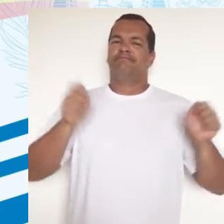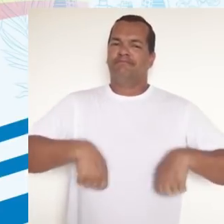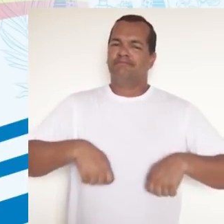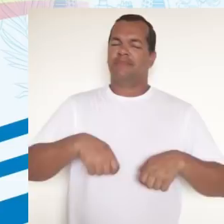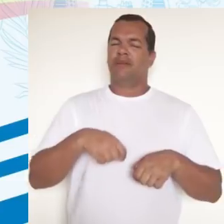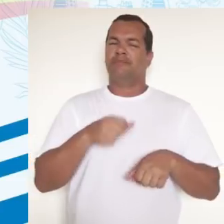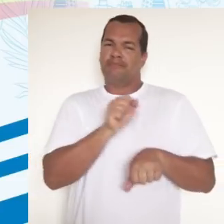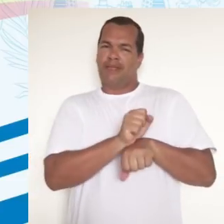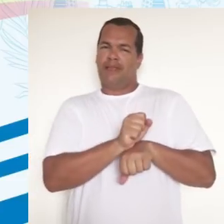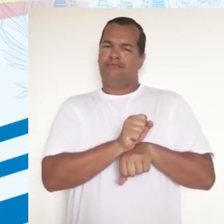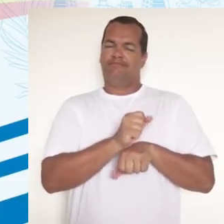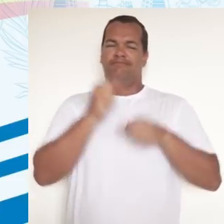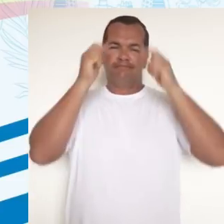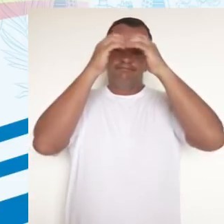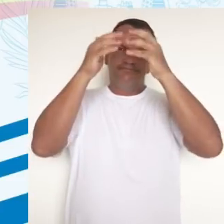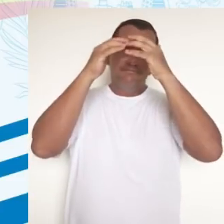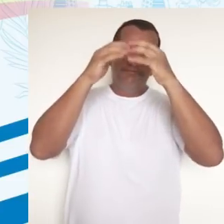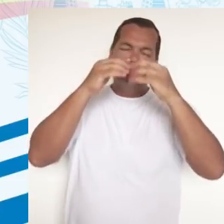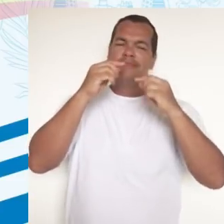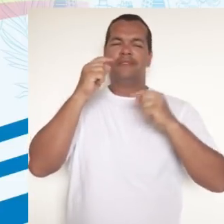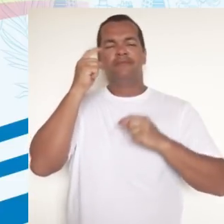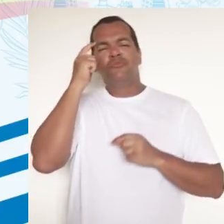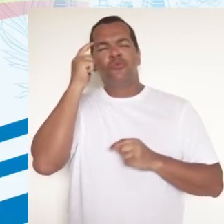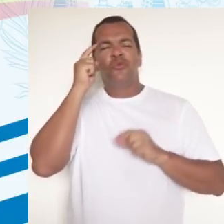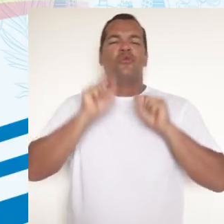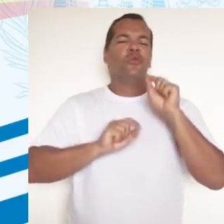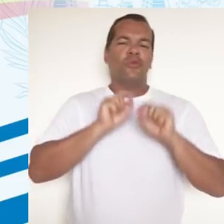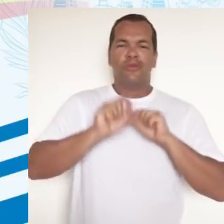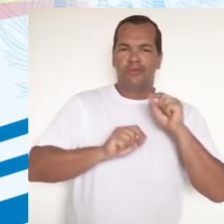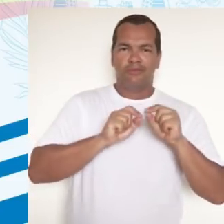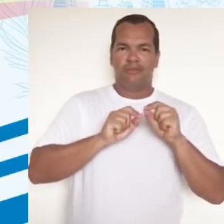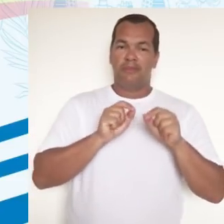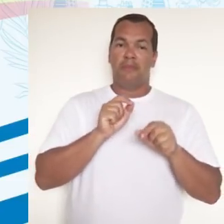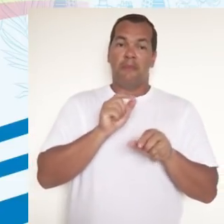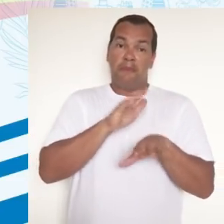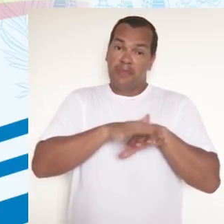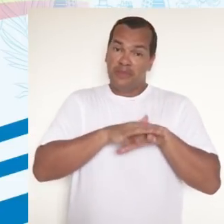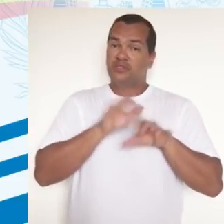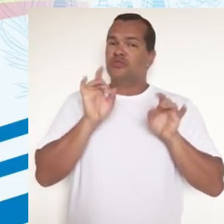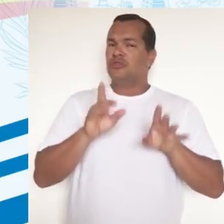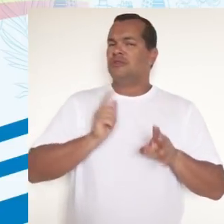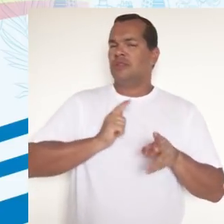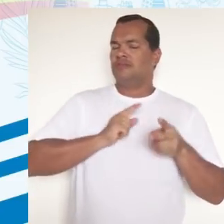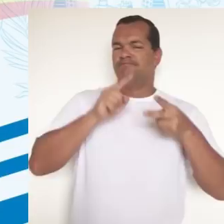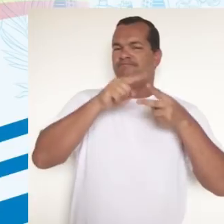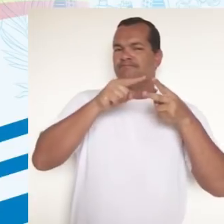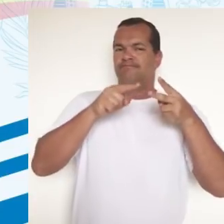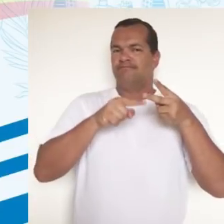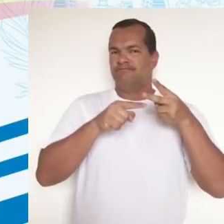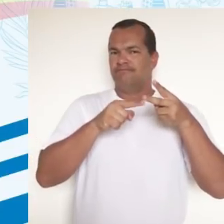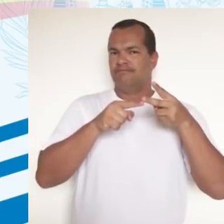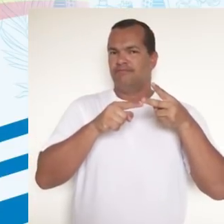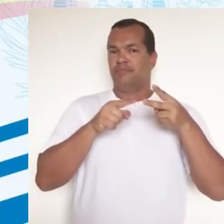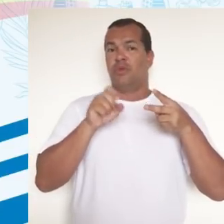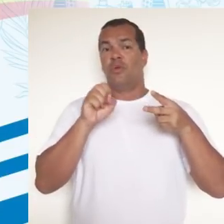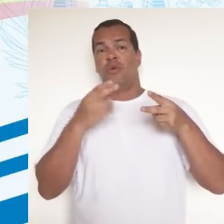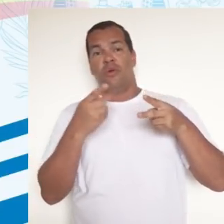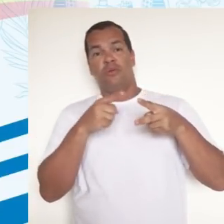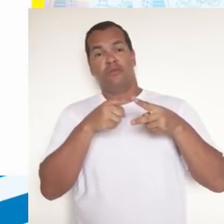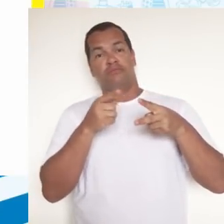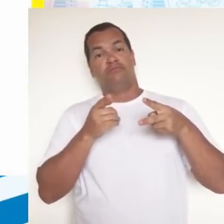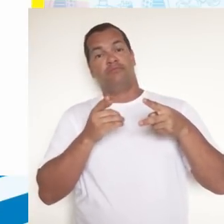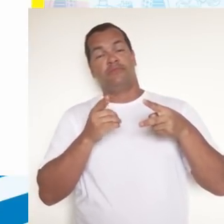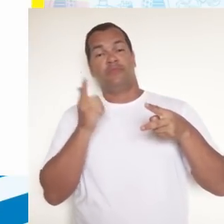pudesse parar para pensar um pouco que em matemática só existem duas situações.